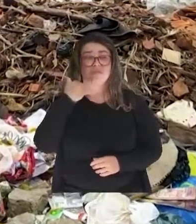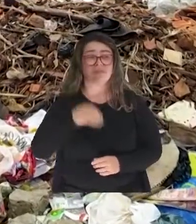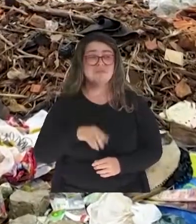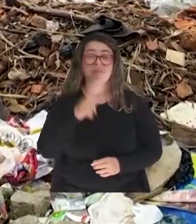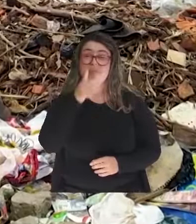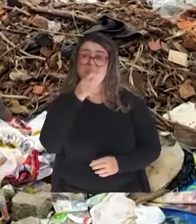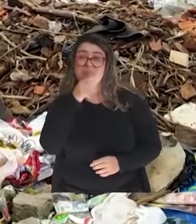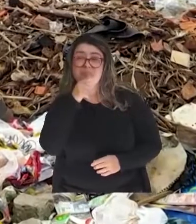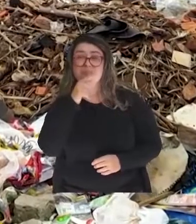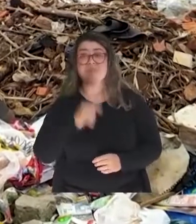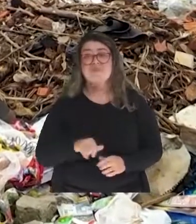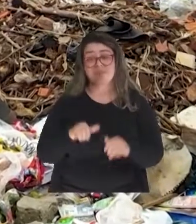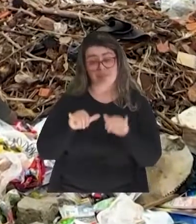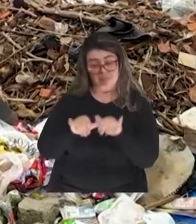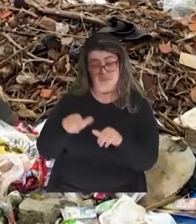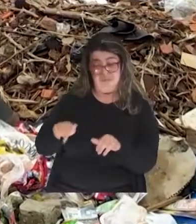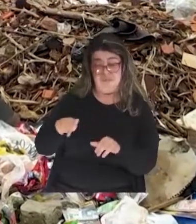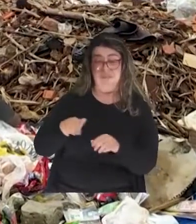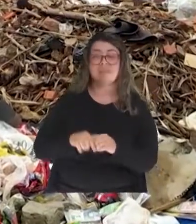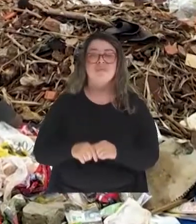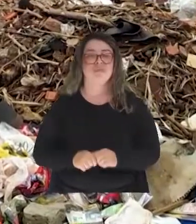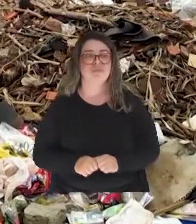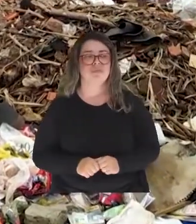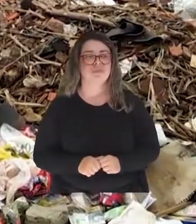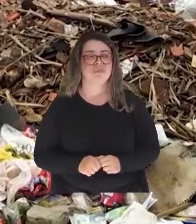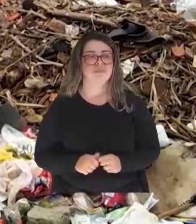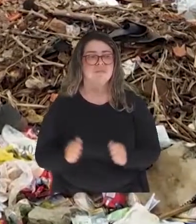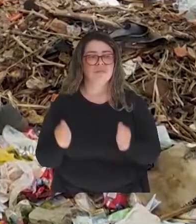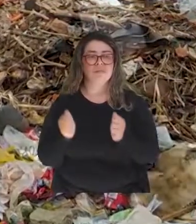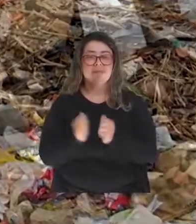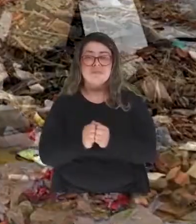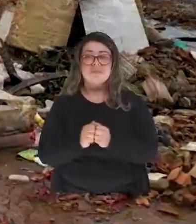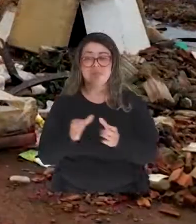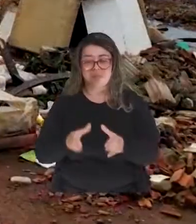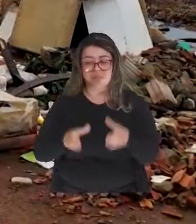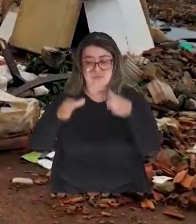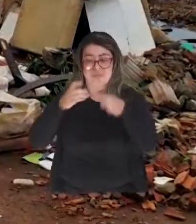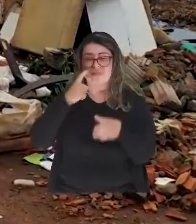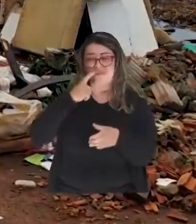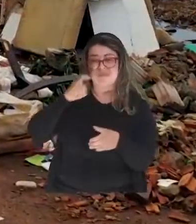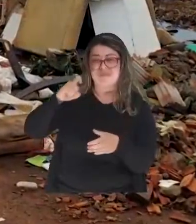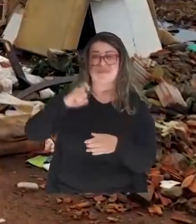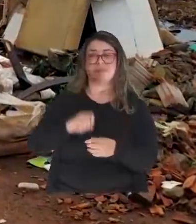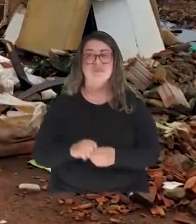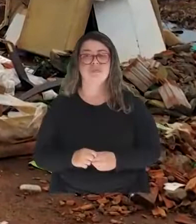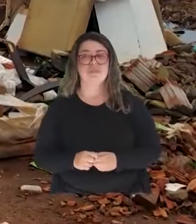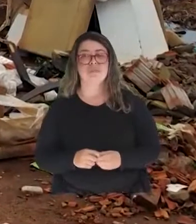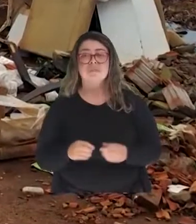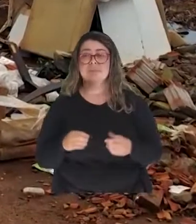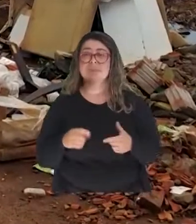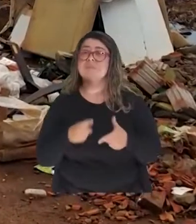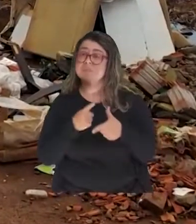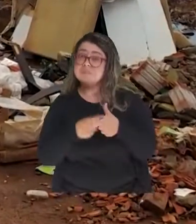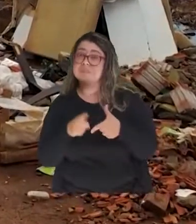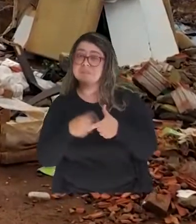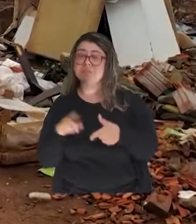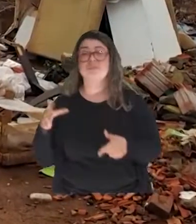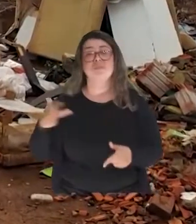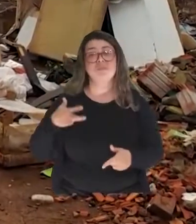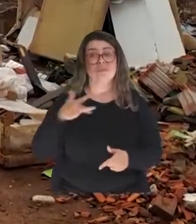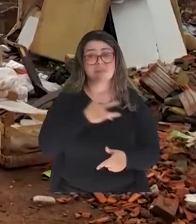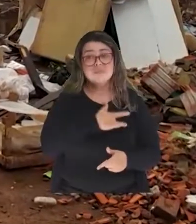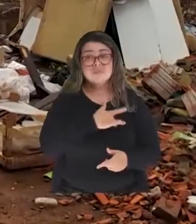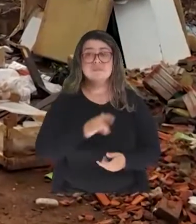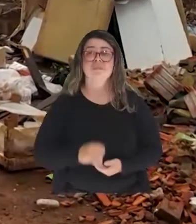também que fica retida essa água juntamente com esse lixo ela é altamente prejudicial à saúde então isso tem causado